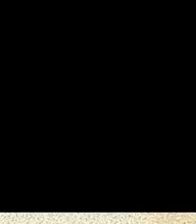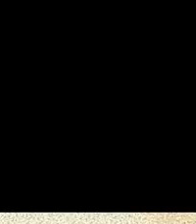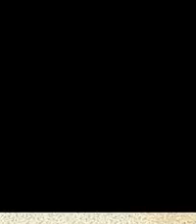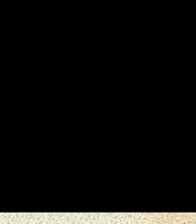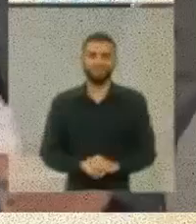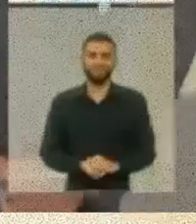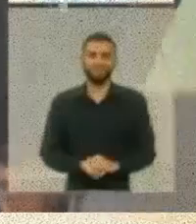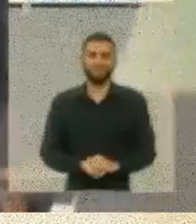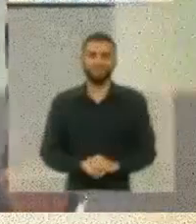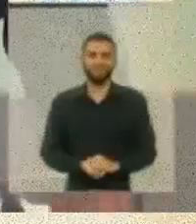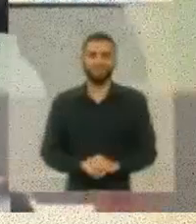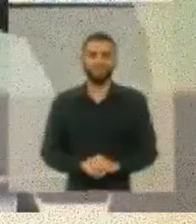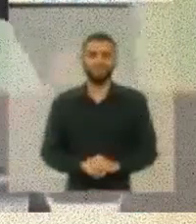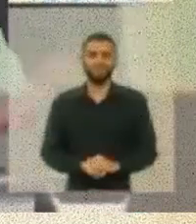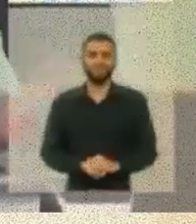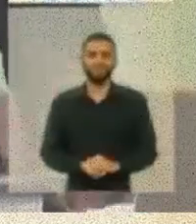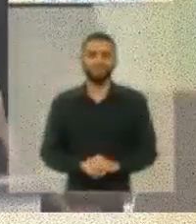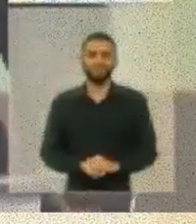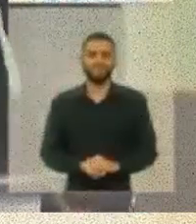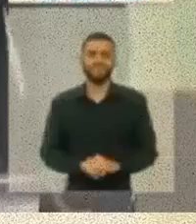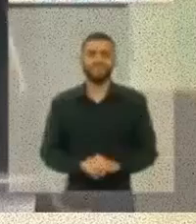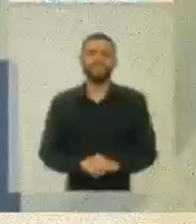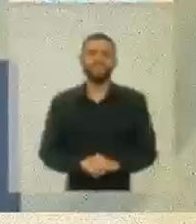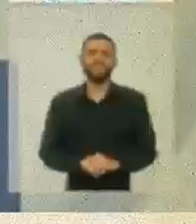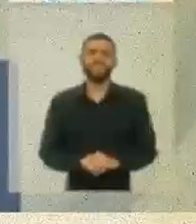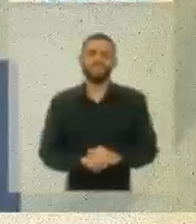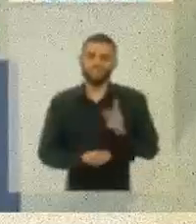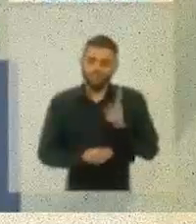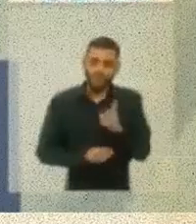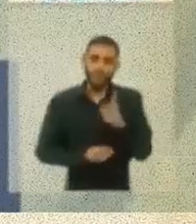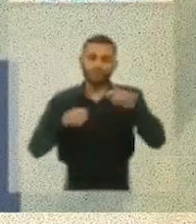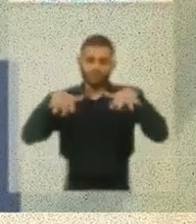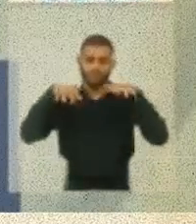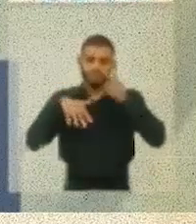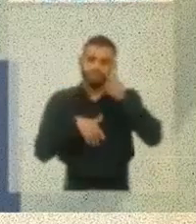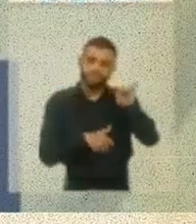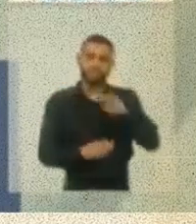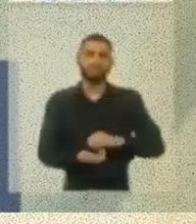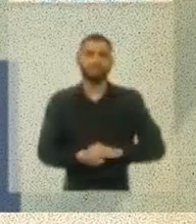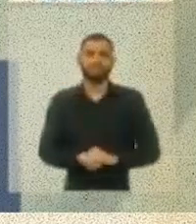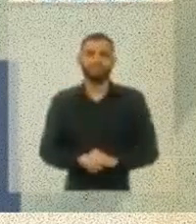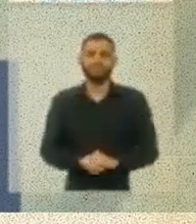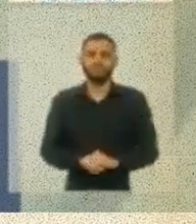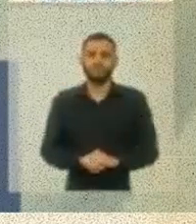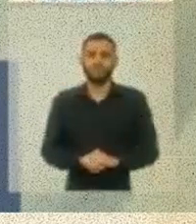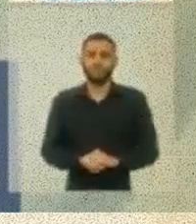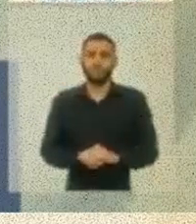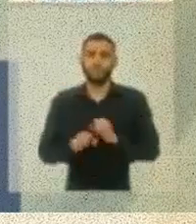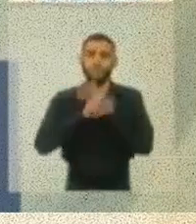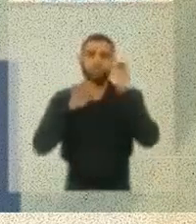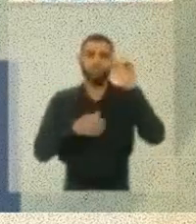e vamos dar sequência por favor plateia no candidato e